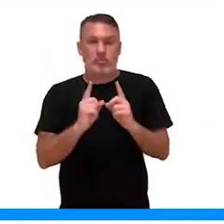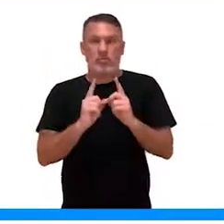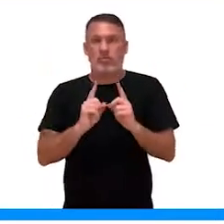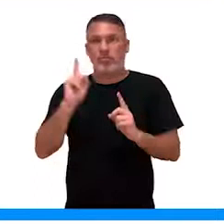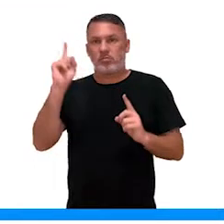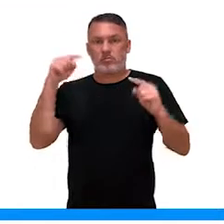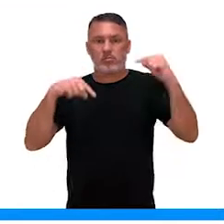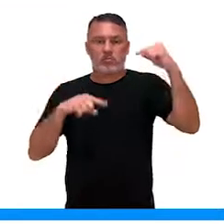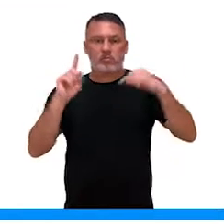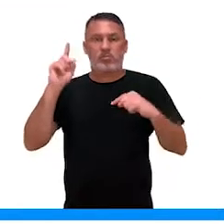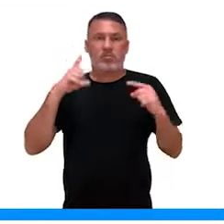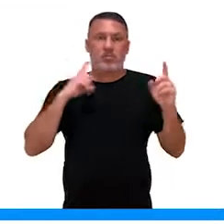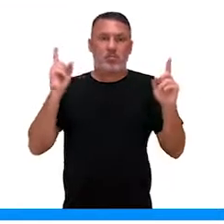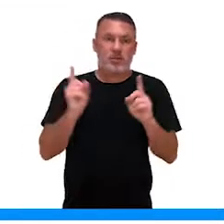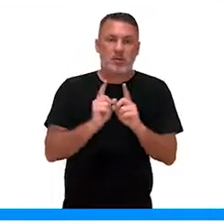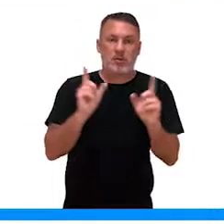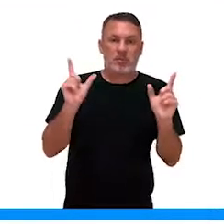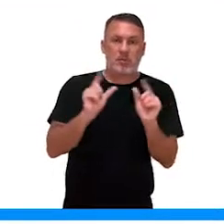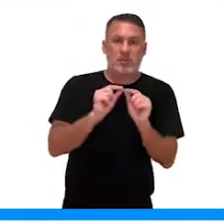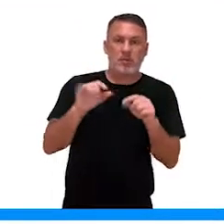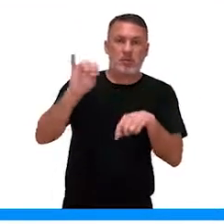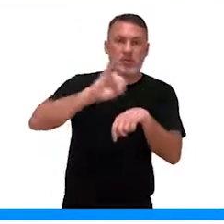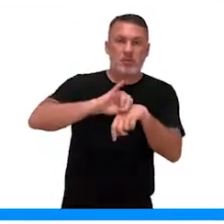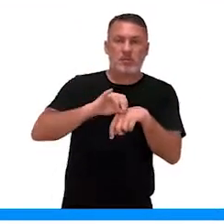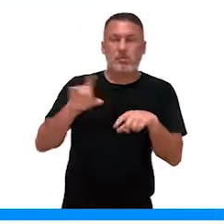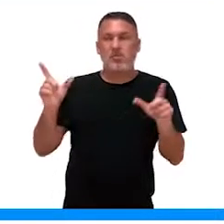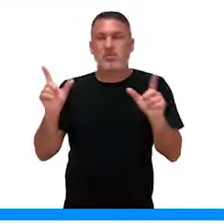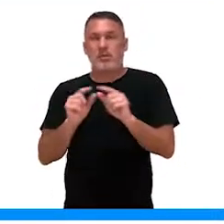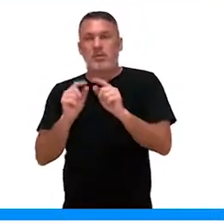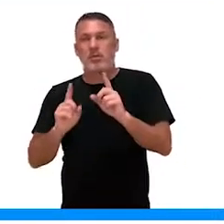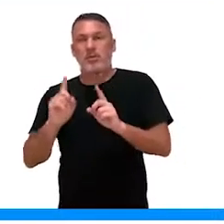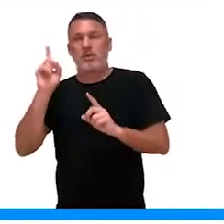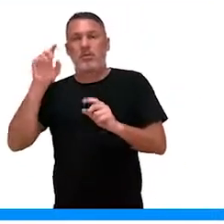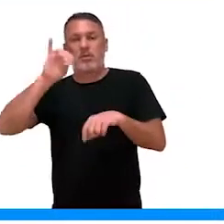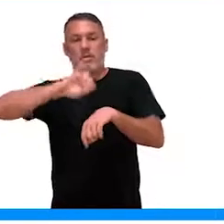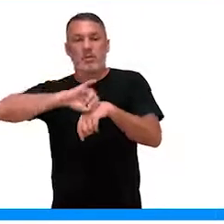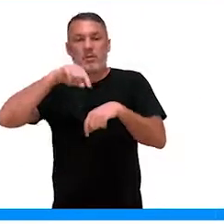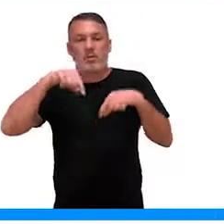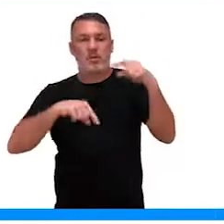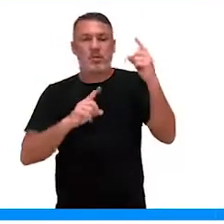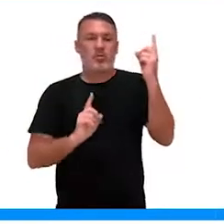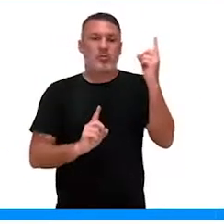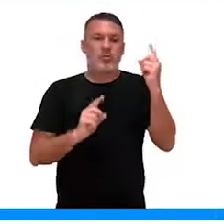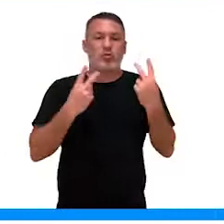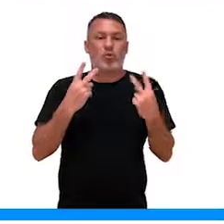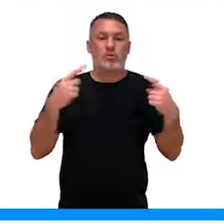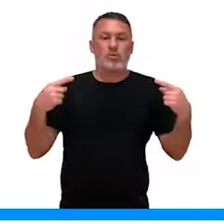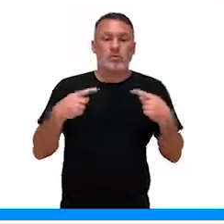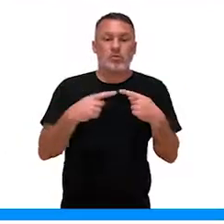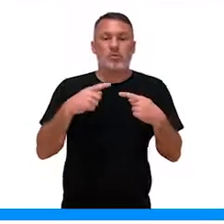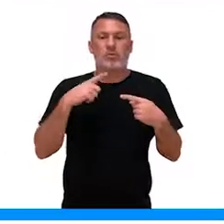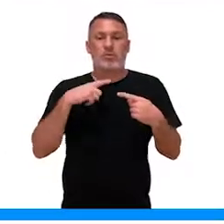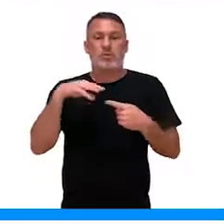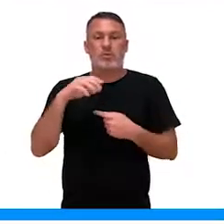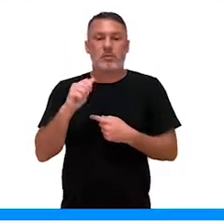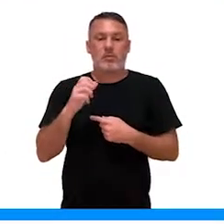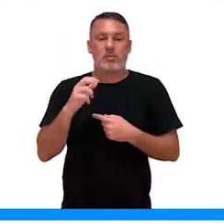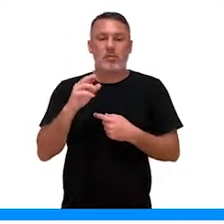ter células menores em cima, que são os micrômeros, e vamos ter células maiores embaixo, que são os